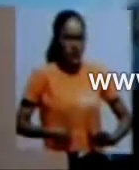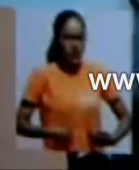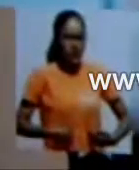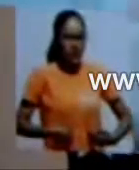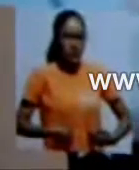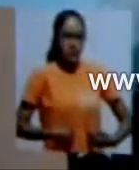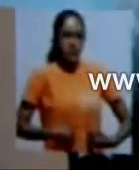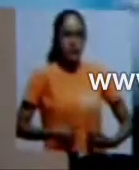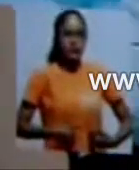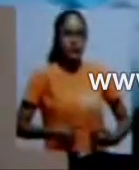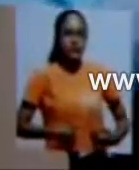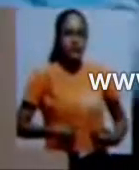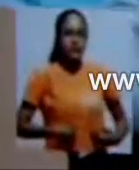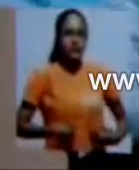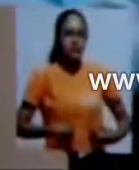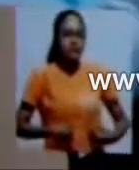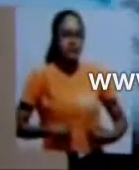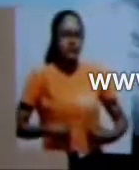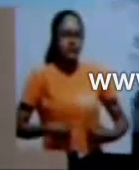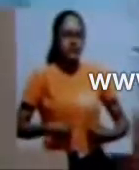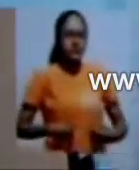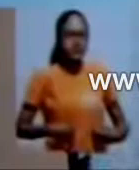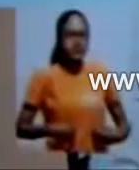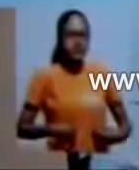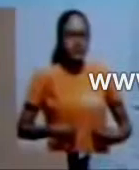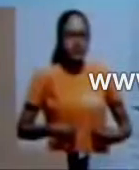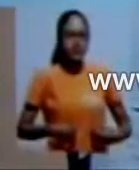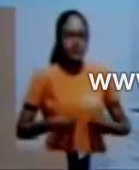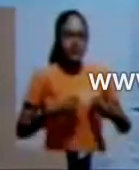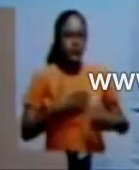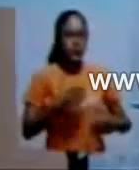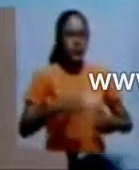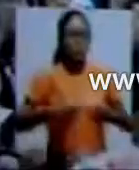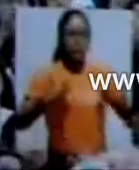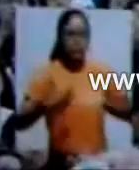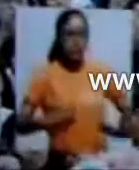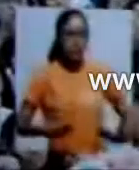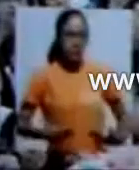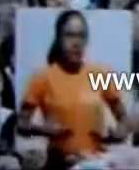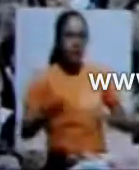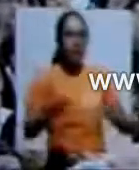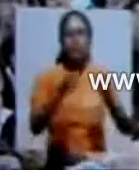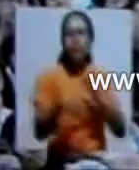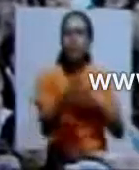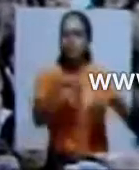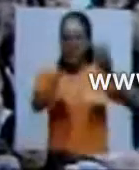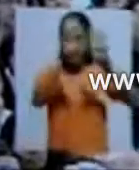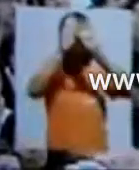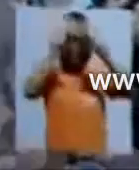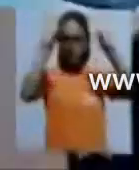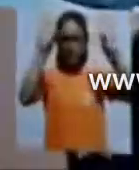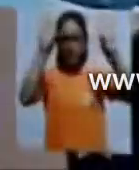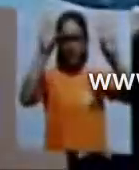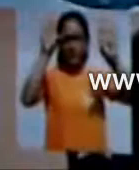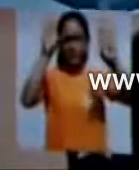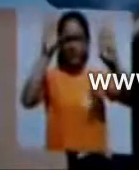céu, coisas do alto. Minha perna são coisas do alto, minhas pernas, meus braços